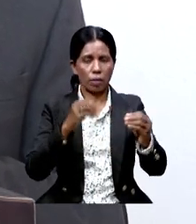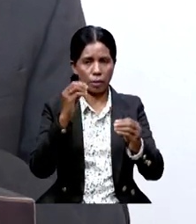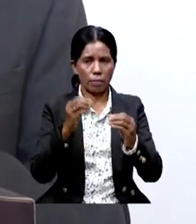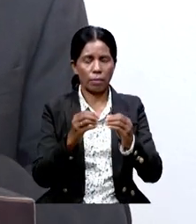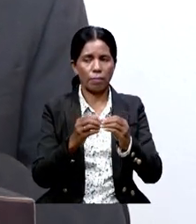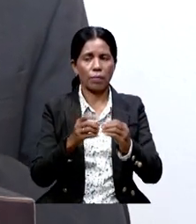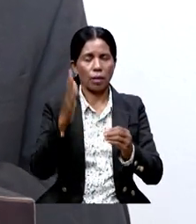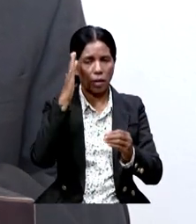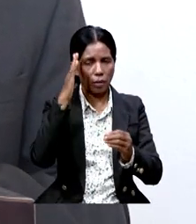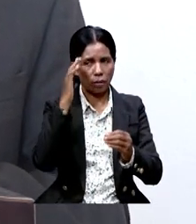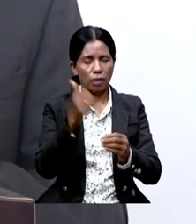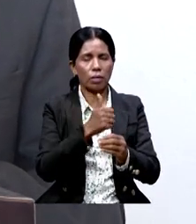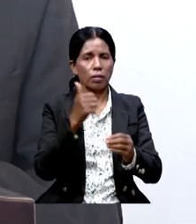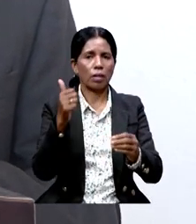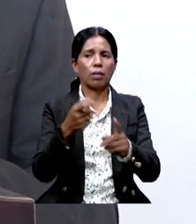hanoin balon husi